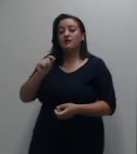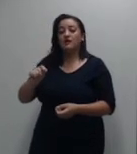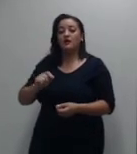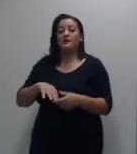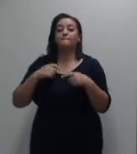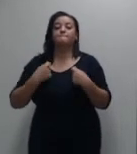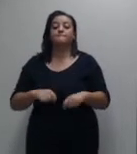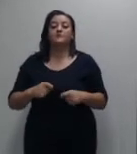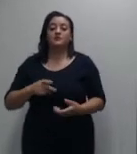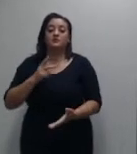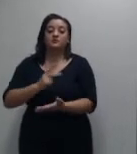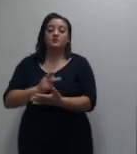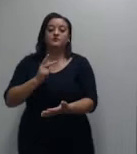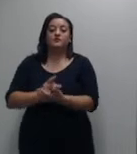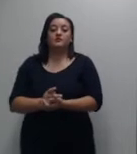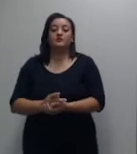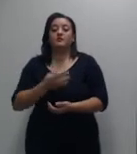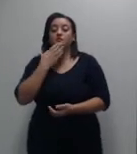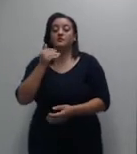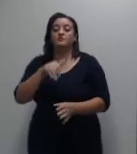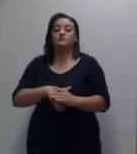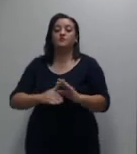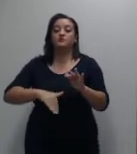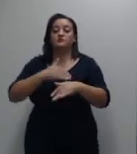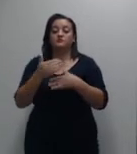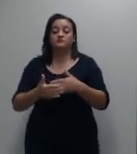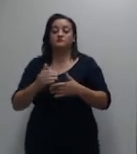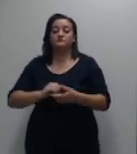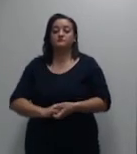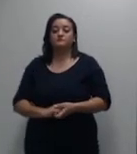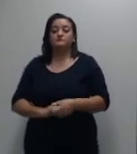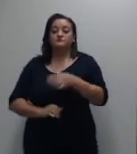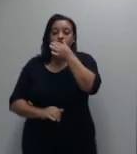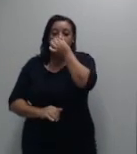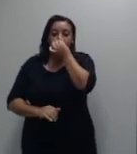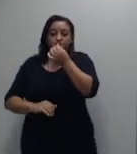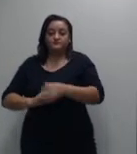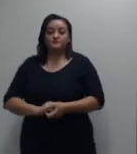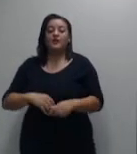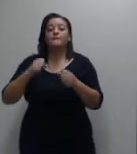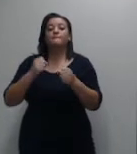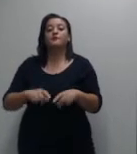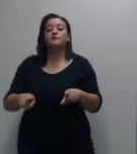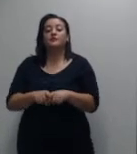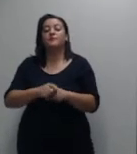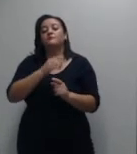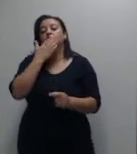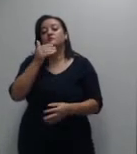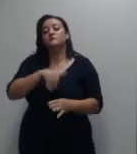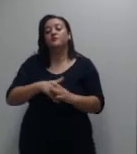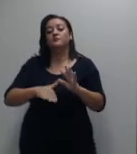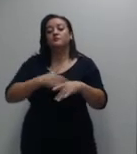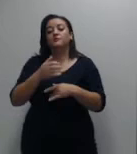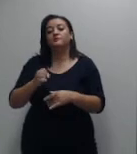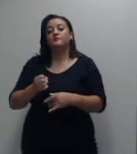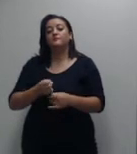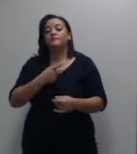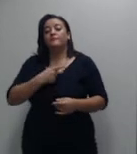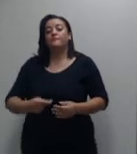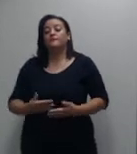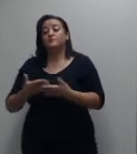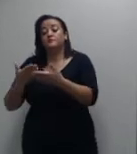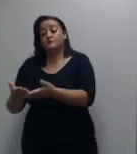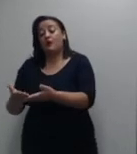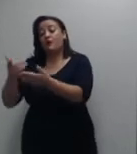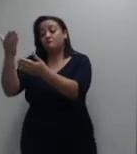deve persistir o pedido de visto vossa excelência poderá pedir Vista se eu passo aprender para você